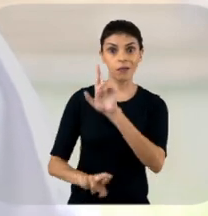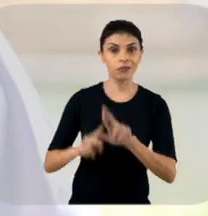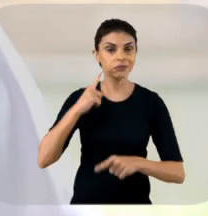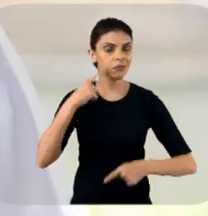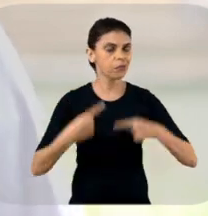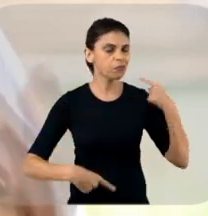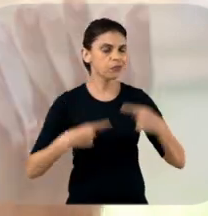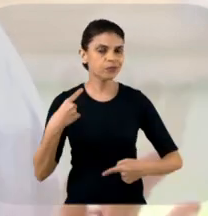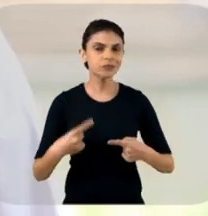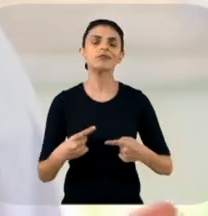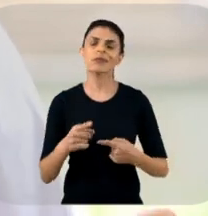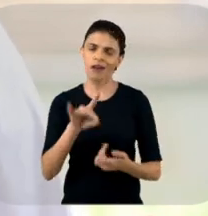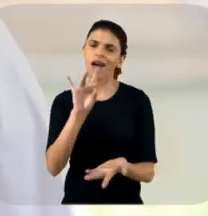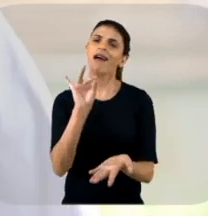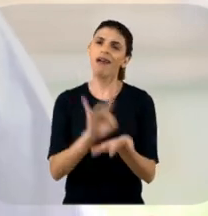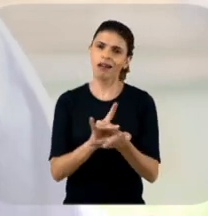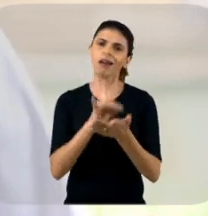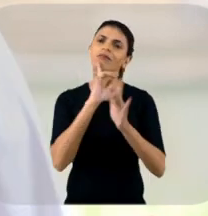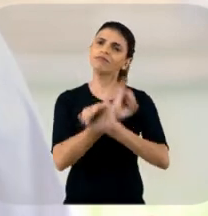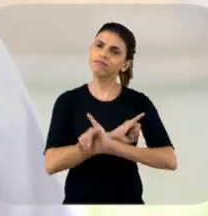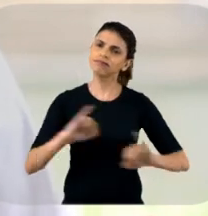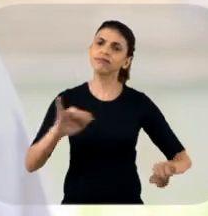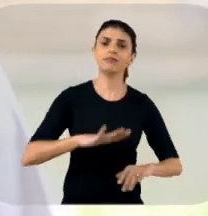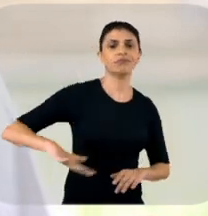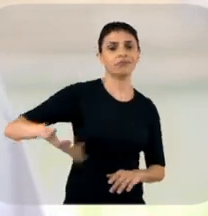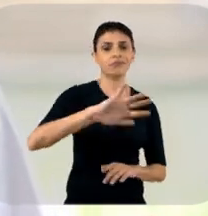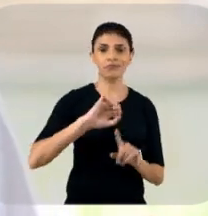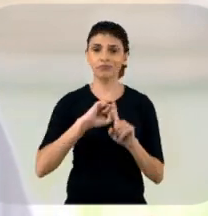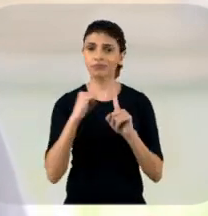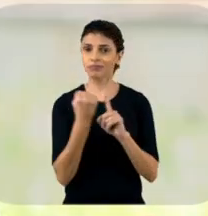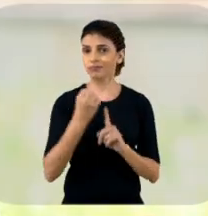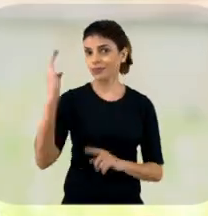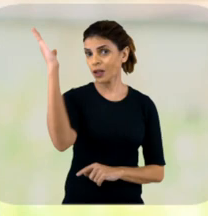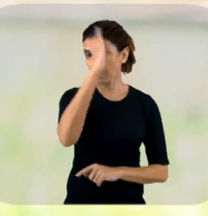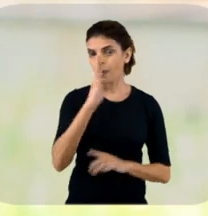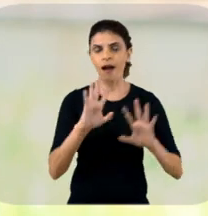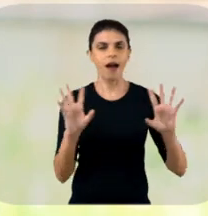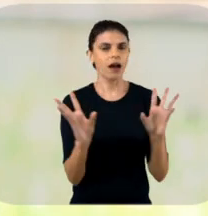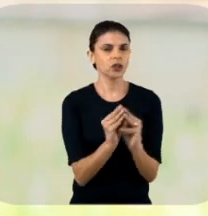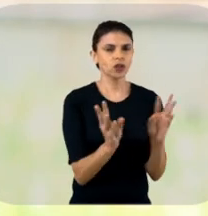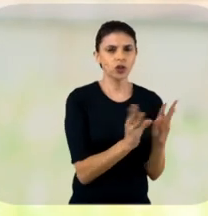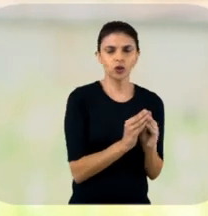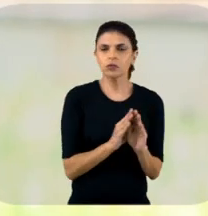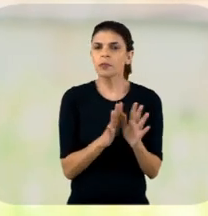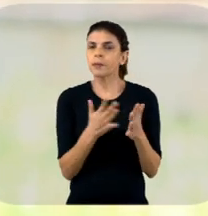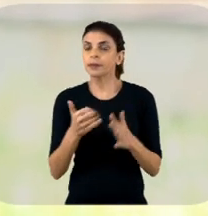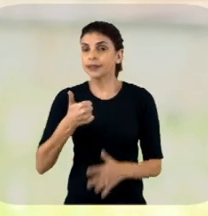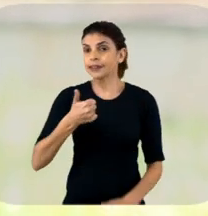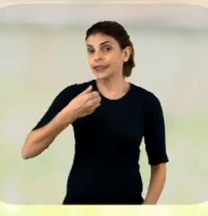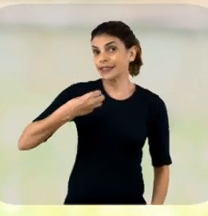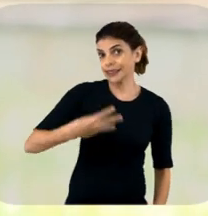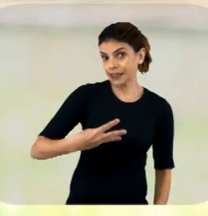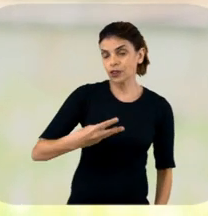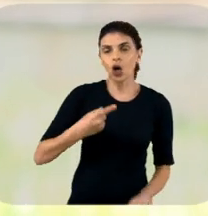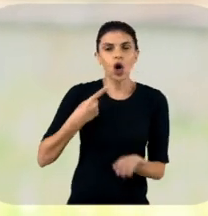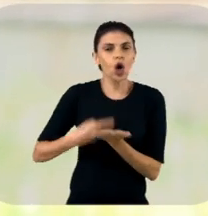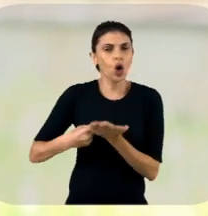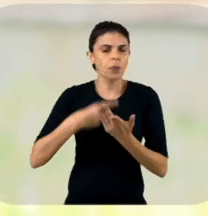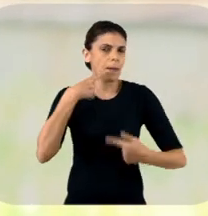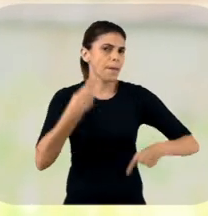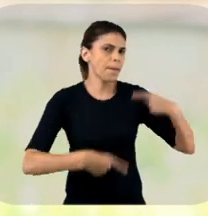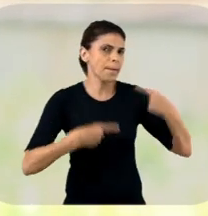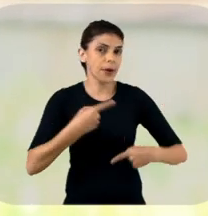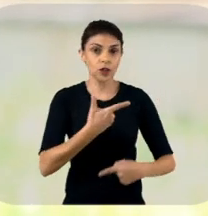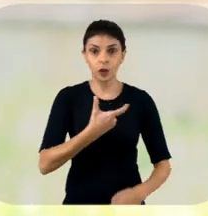representantes políticos. Na realidade, falamos para toda a sociedade brasileira. Resumiremos agora nossos 13 compromissos